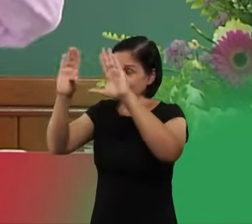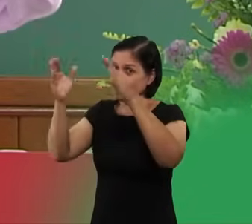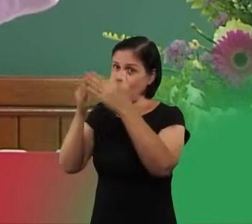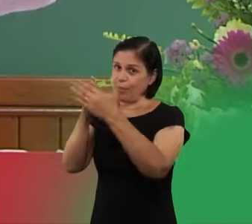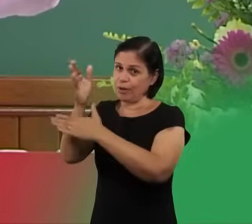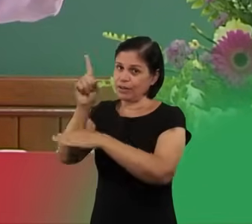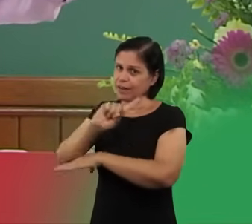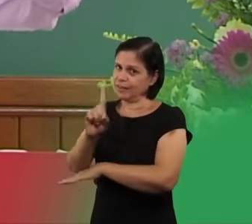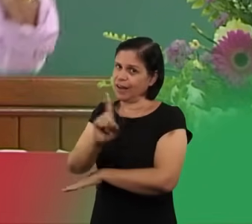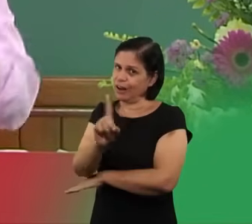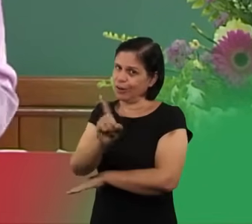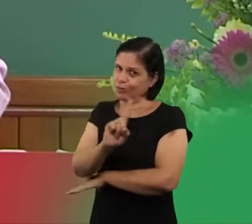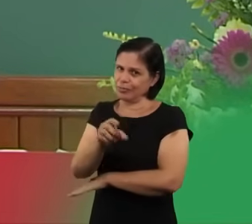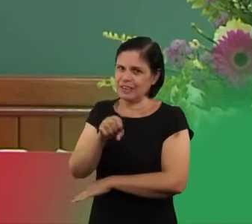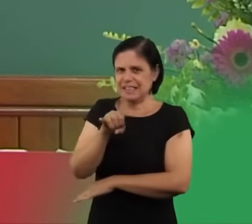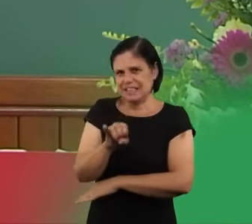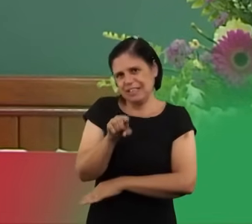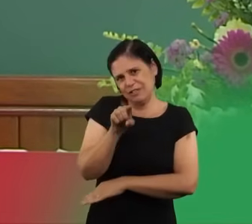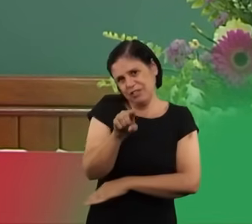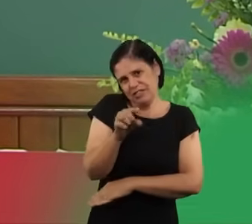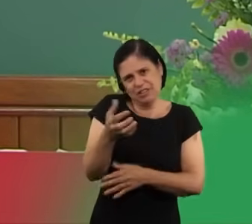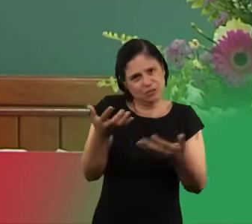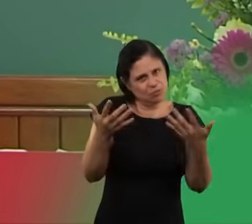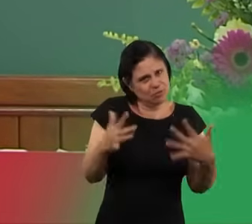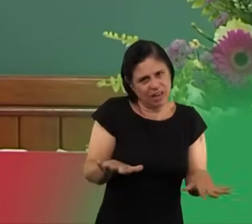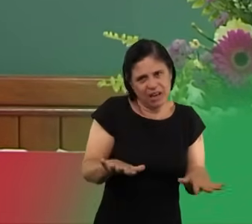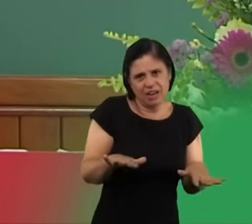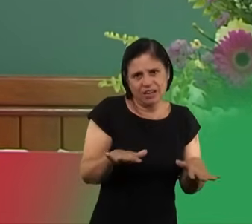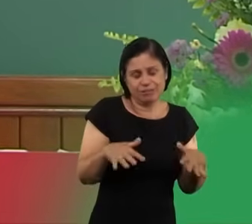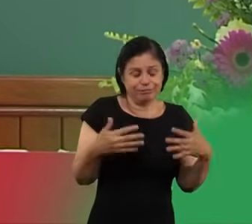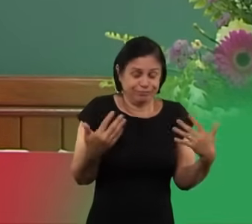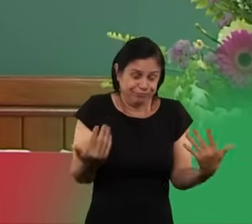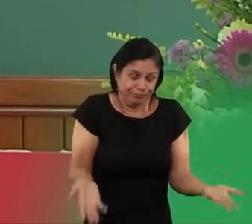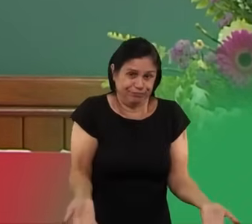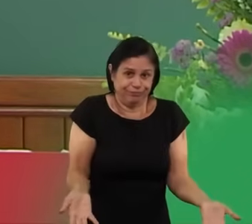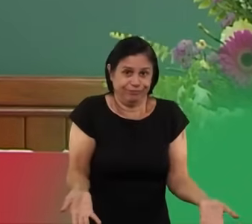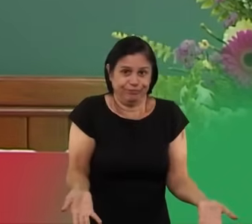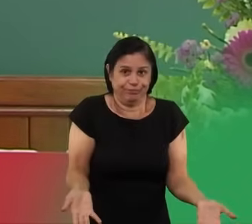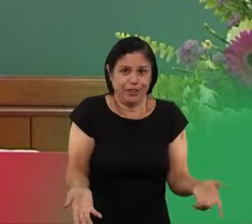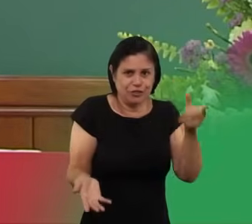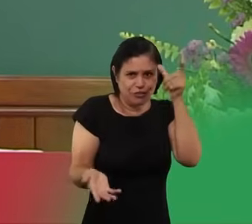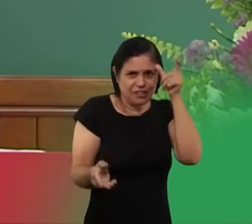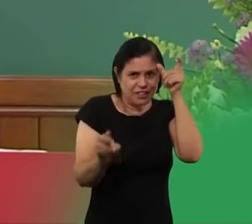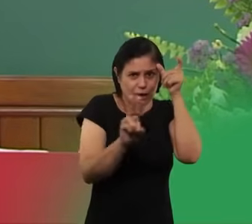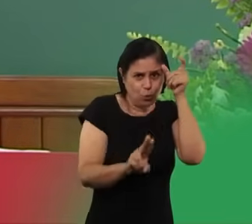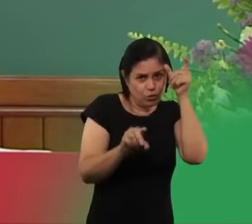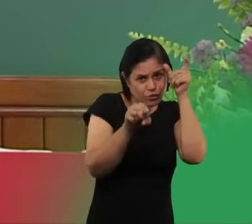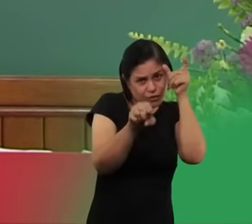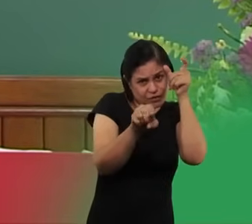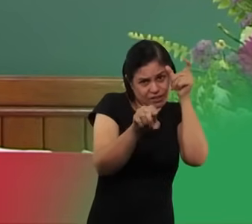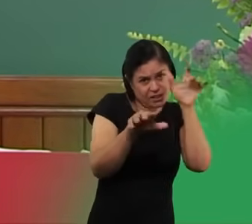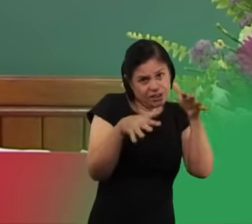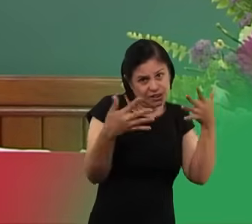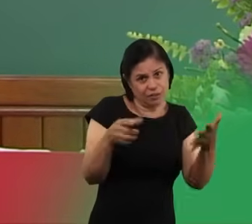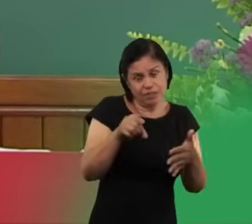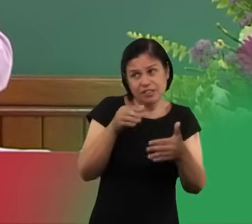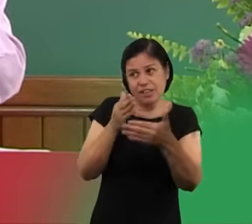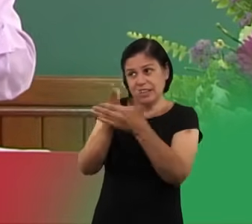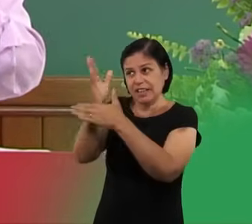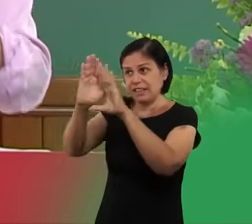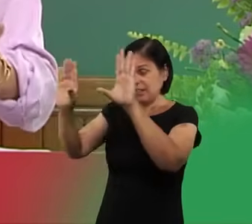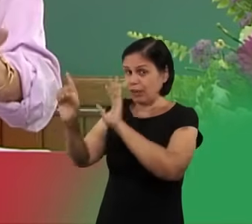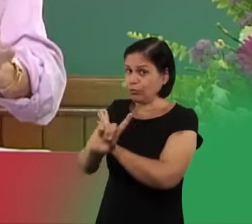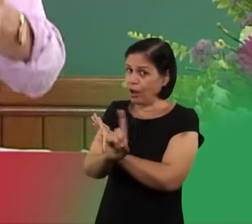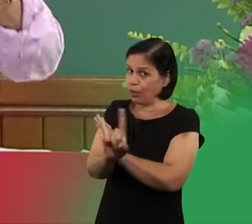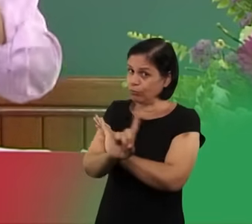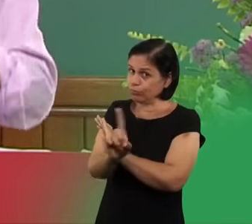sendo usados pelo adversário. Então, tudo aquilo que não precisa nem repetir aqui, porque nós viemos aqui para tratar só de